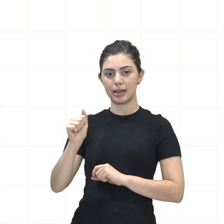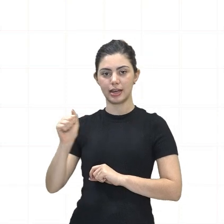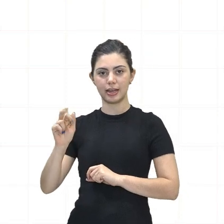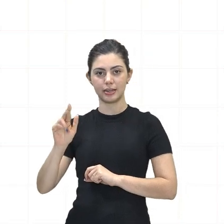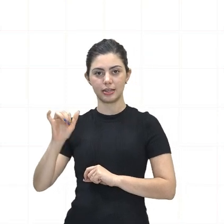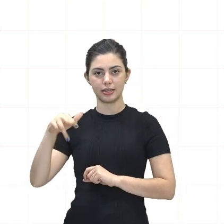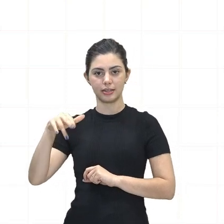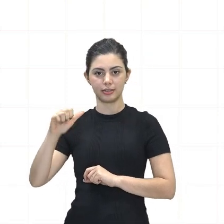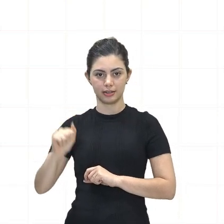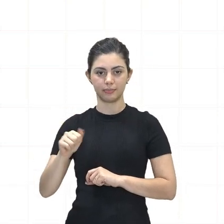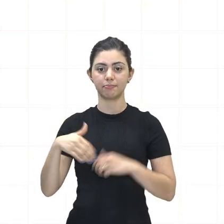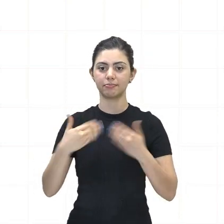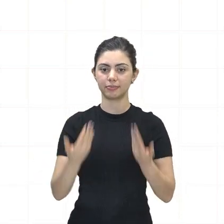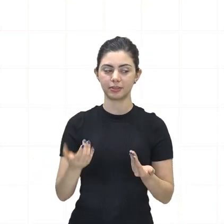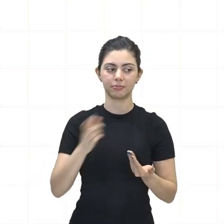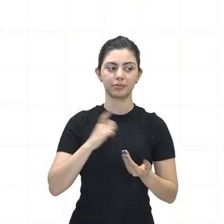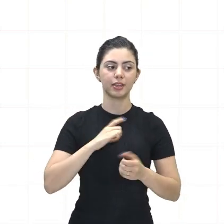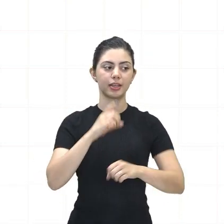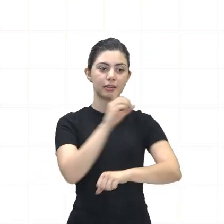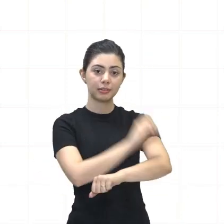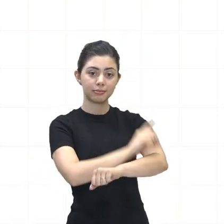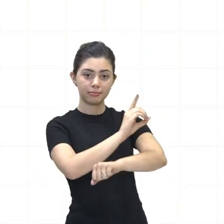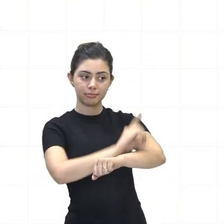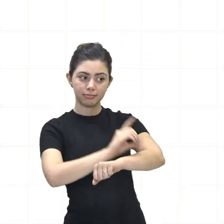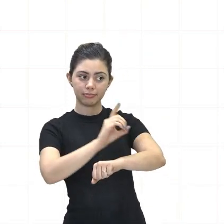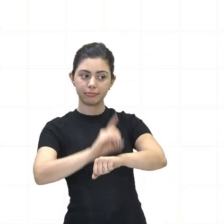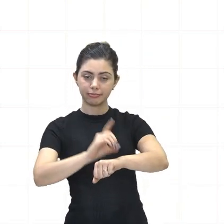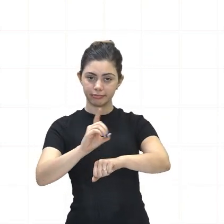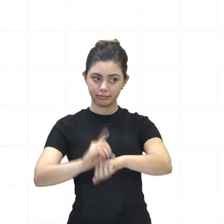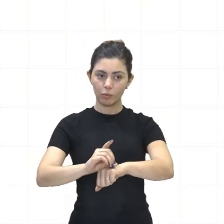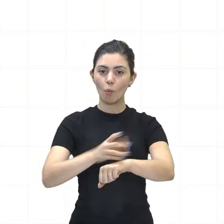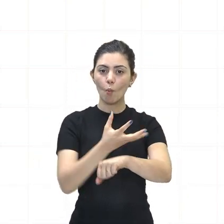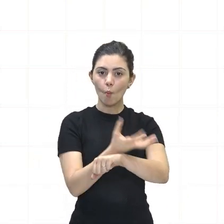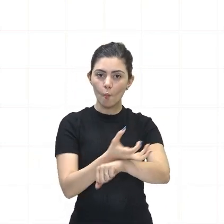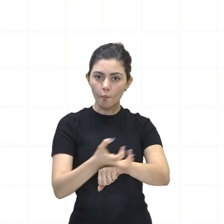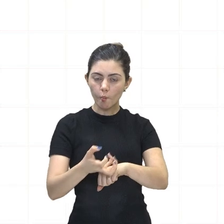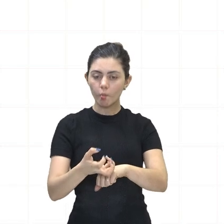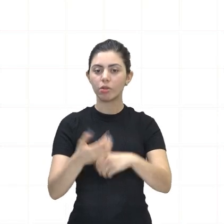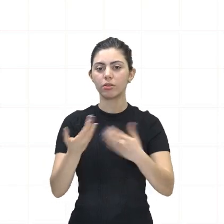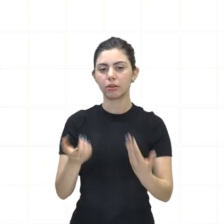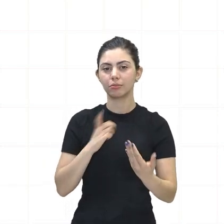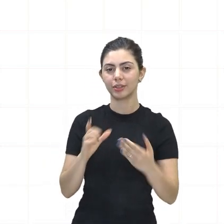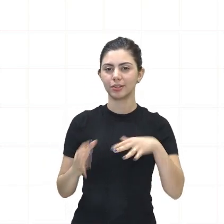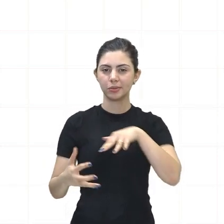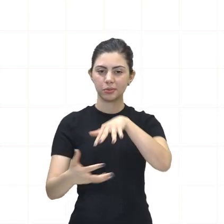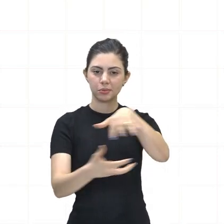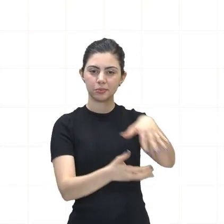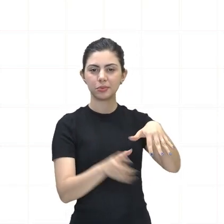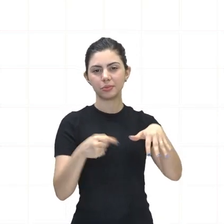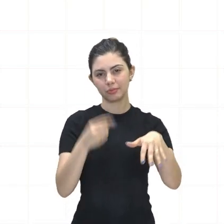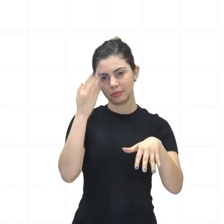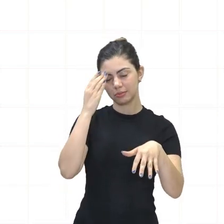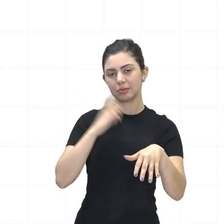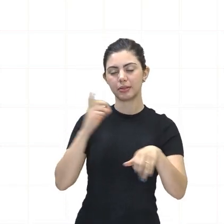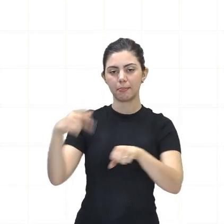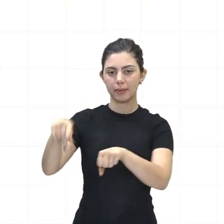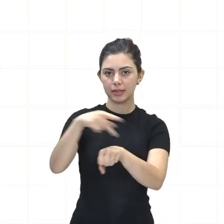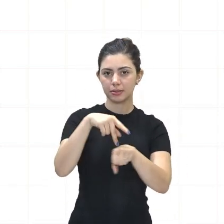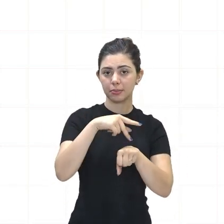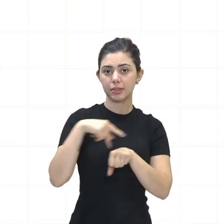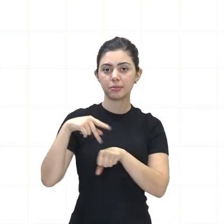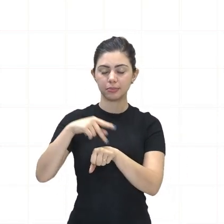deserto do Saara é uma paisagem que é bastante conhecida no mundo todo, ele percorre vários países ali, né,